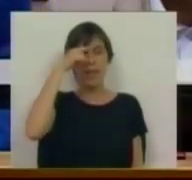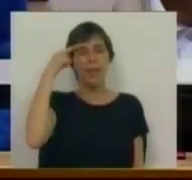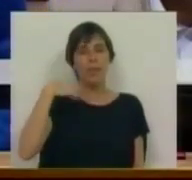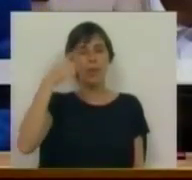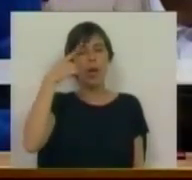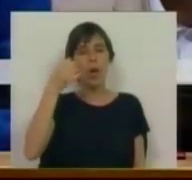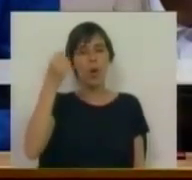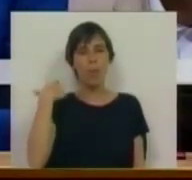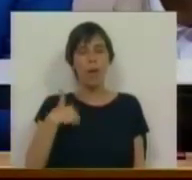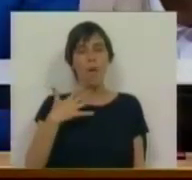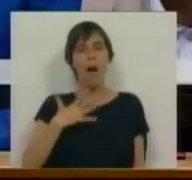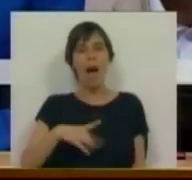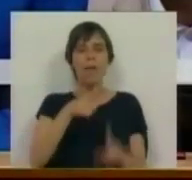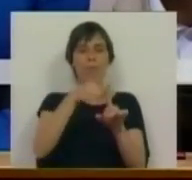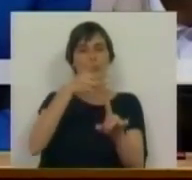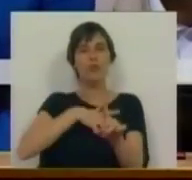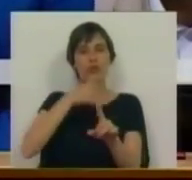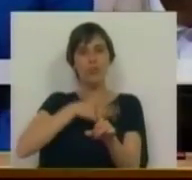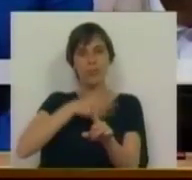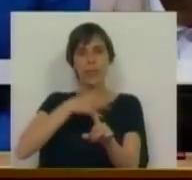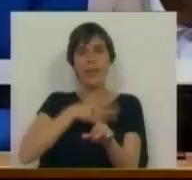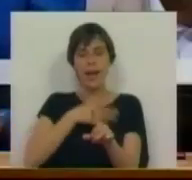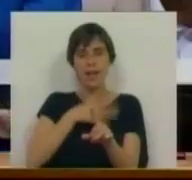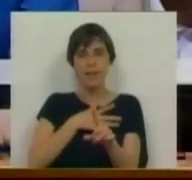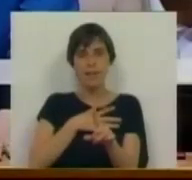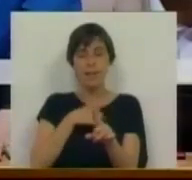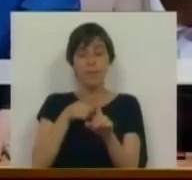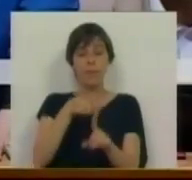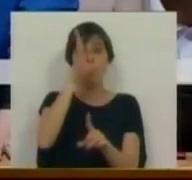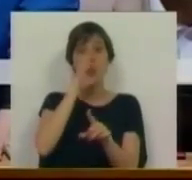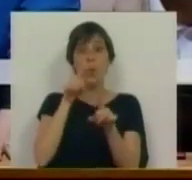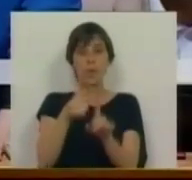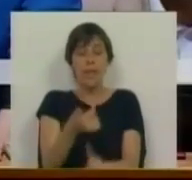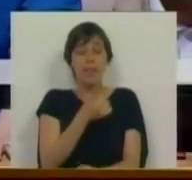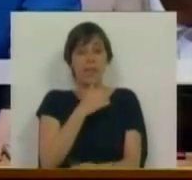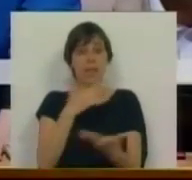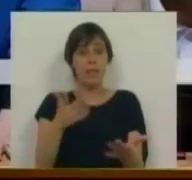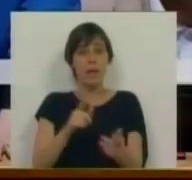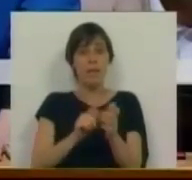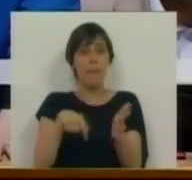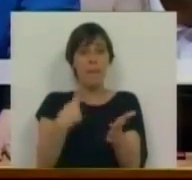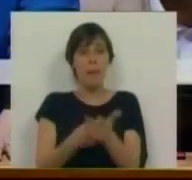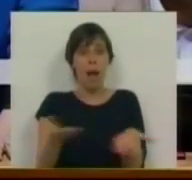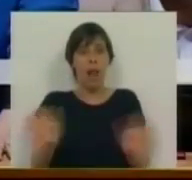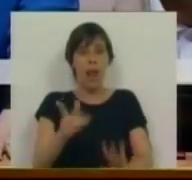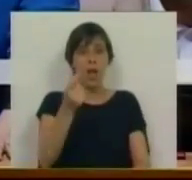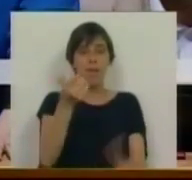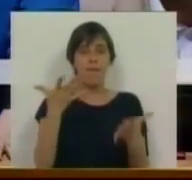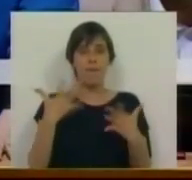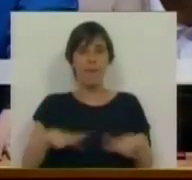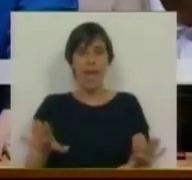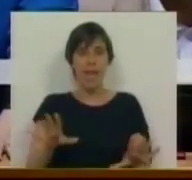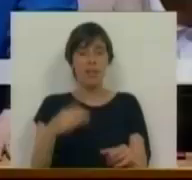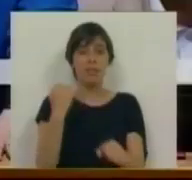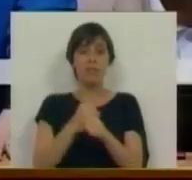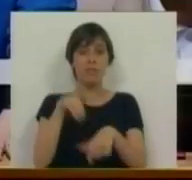em compreender e que eu gostava que nos explicasse. O Governo decidiu não pagar os subsídios de férias